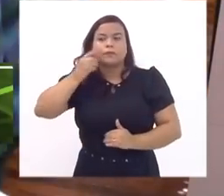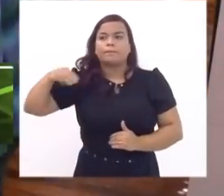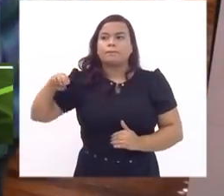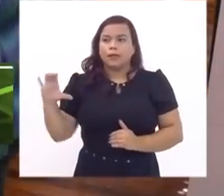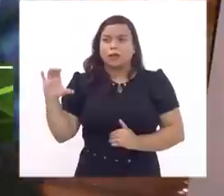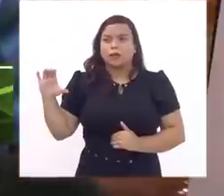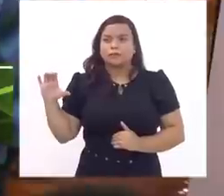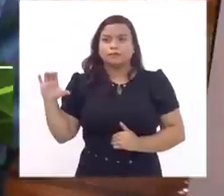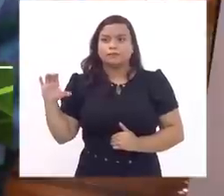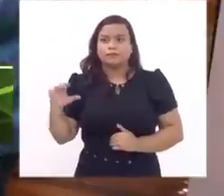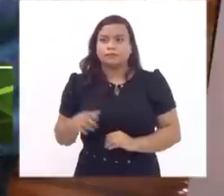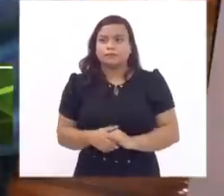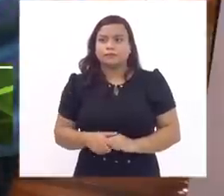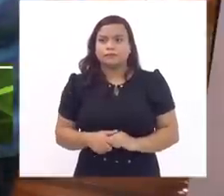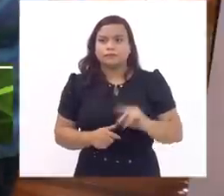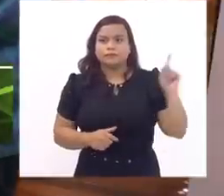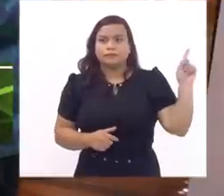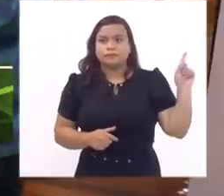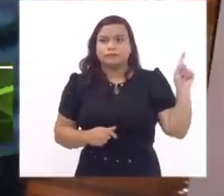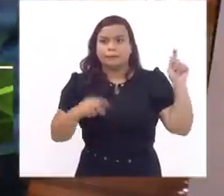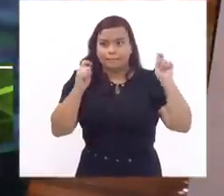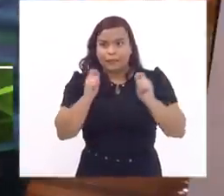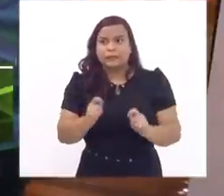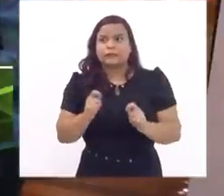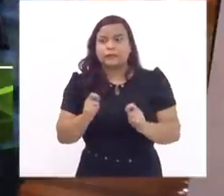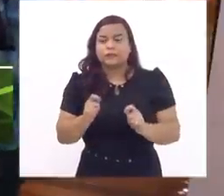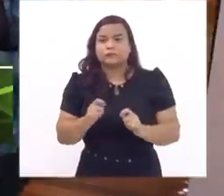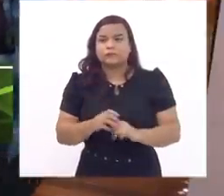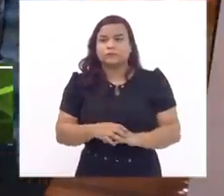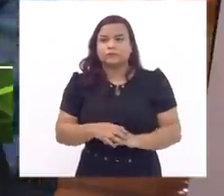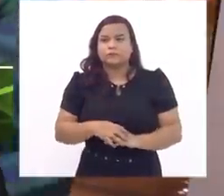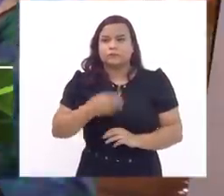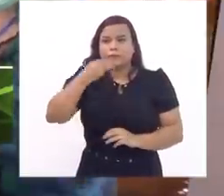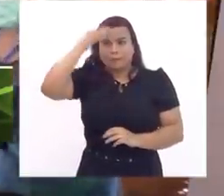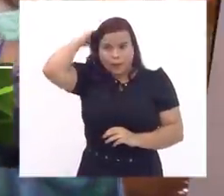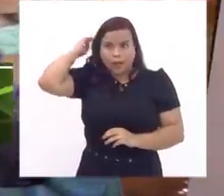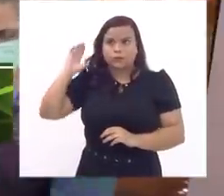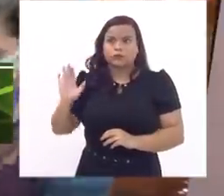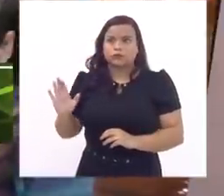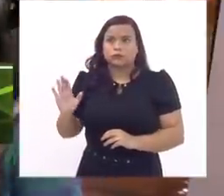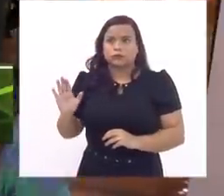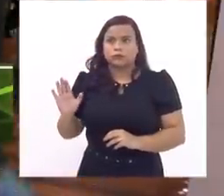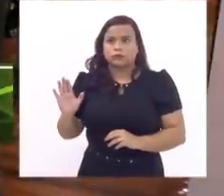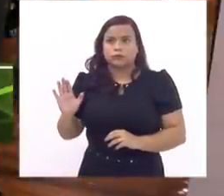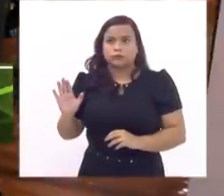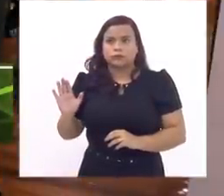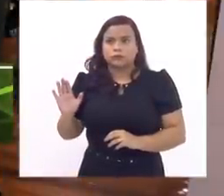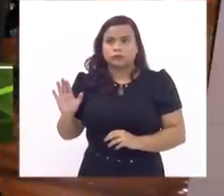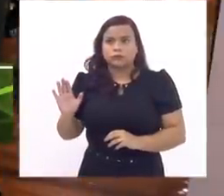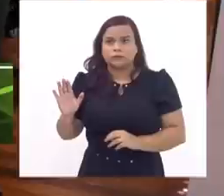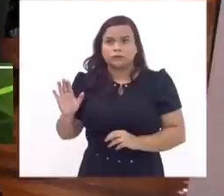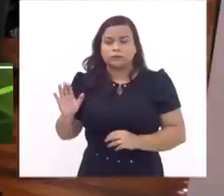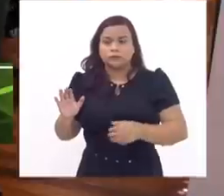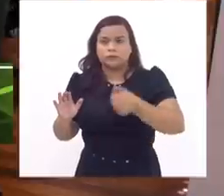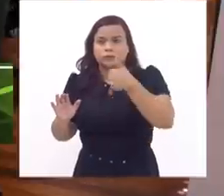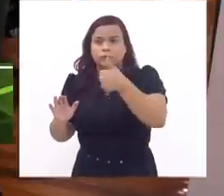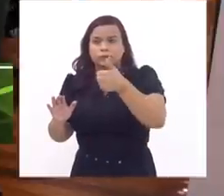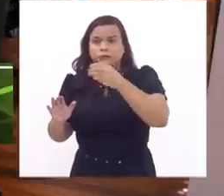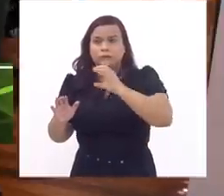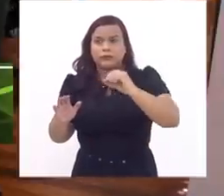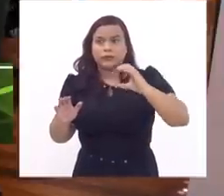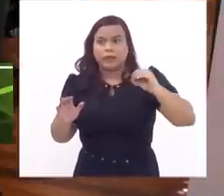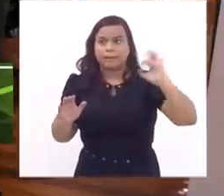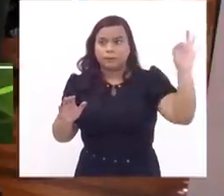Manter, senhor presidente. Lá no final. Deixa, Márcio, isso aqui é o seguinte. Eu sei. 100% do que vai